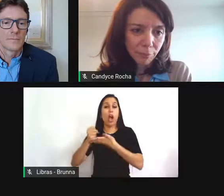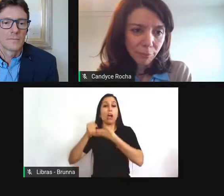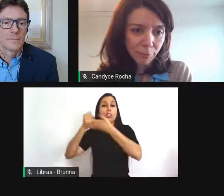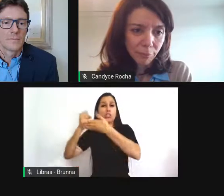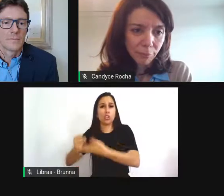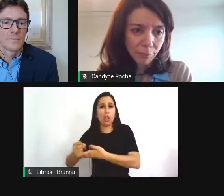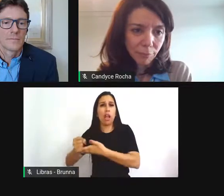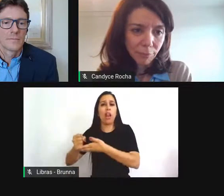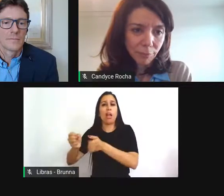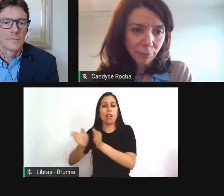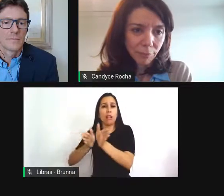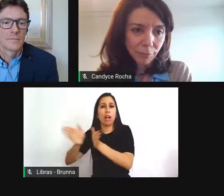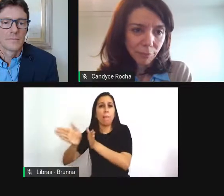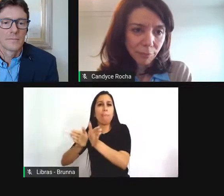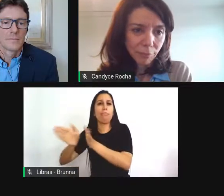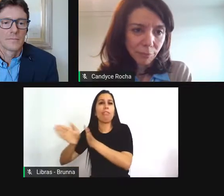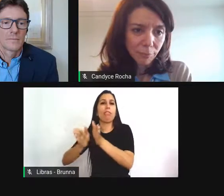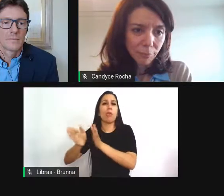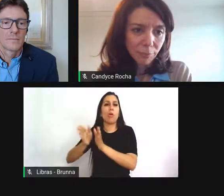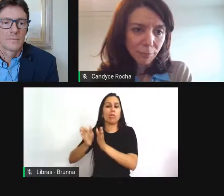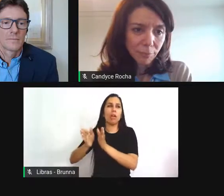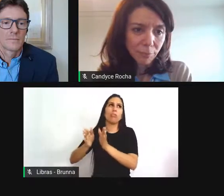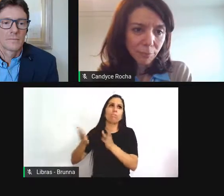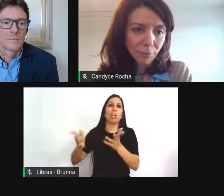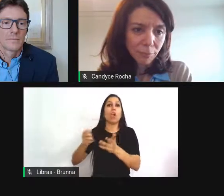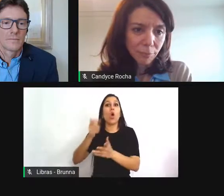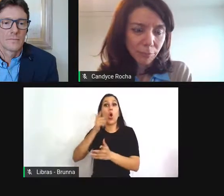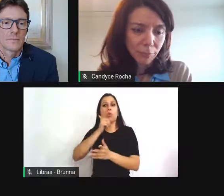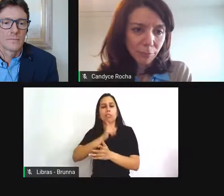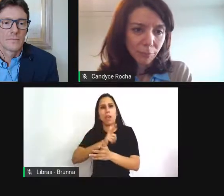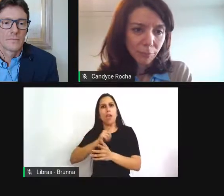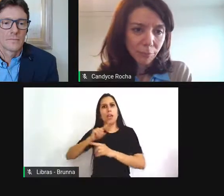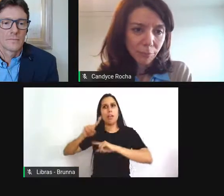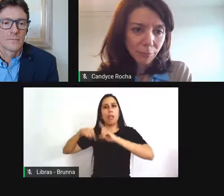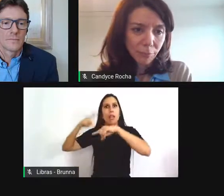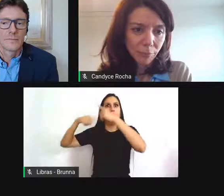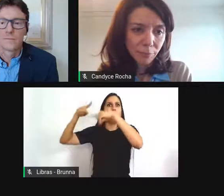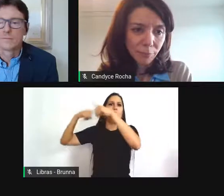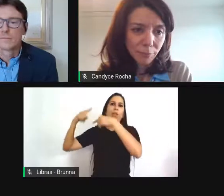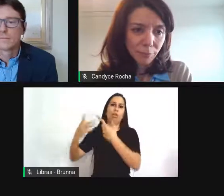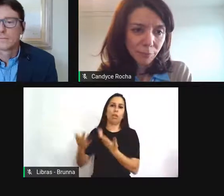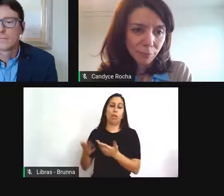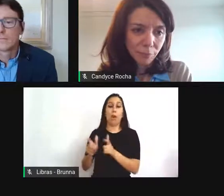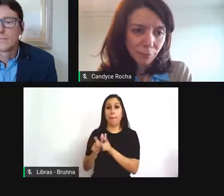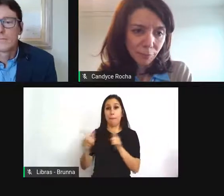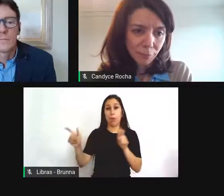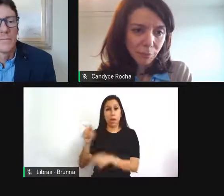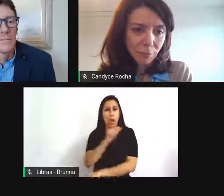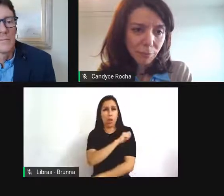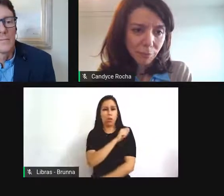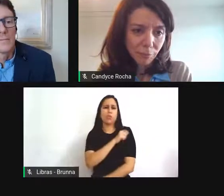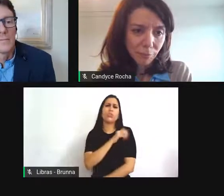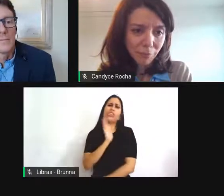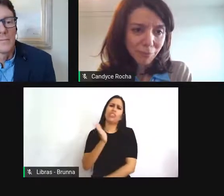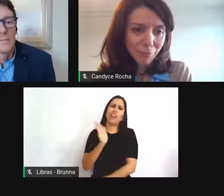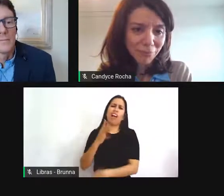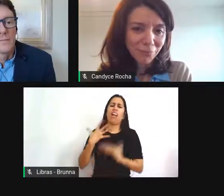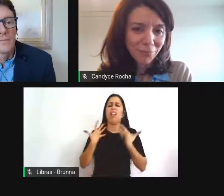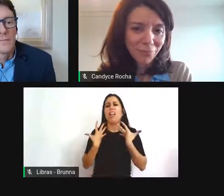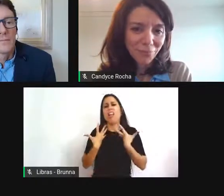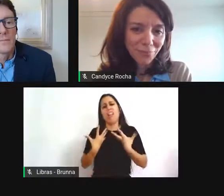esses caminhos de saída, a gente consegue multiplicar muito mais. Realmente, a maioria dos alunos já sai um pouco cansado, um